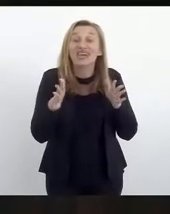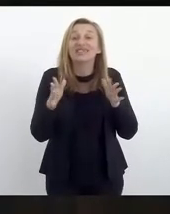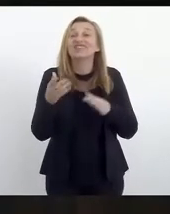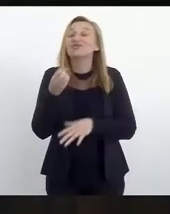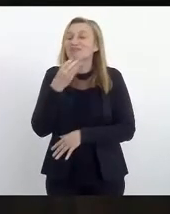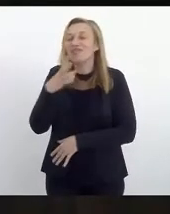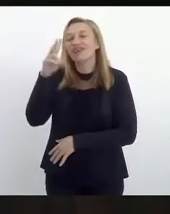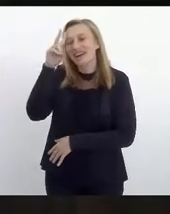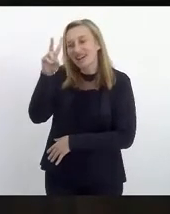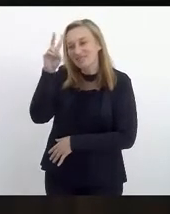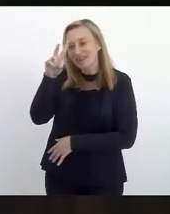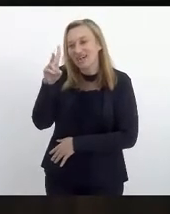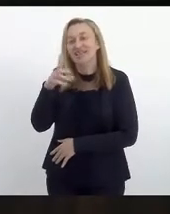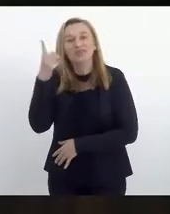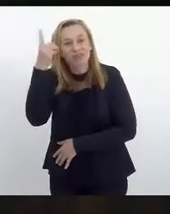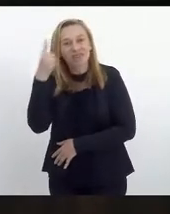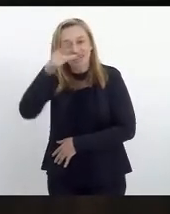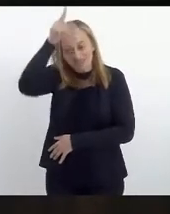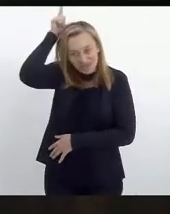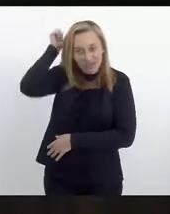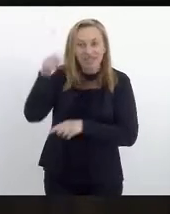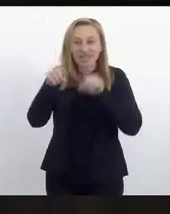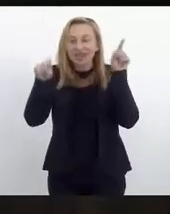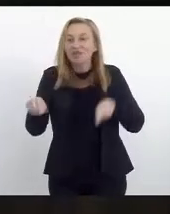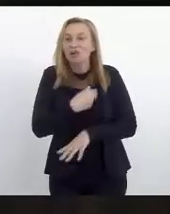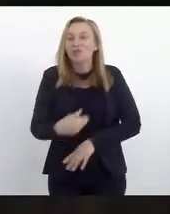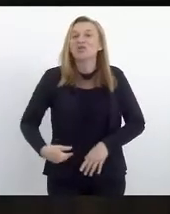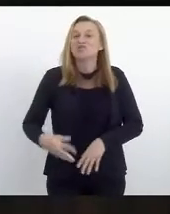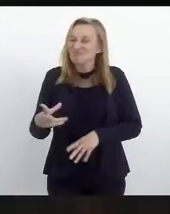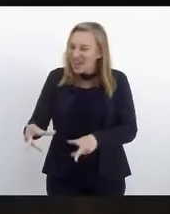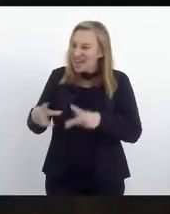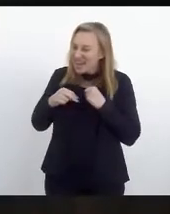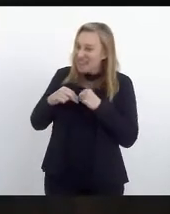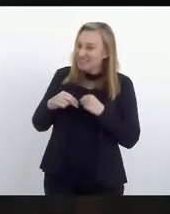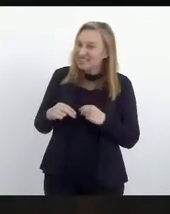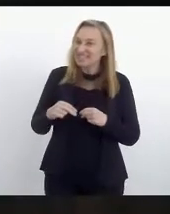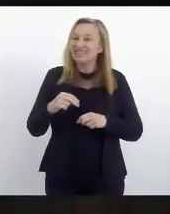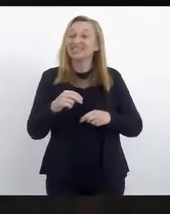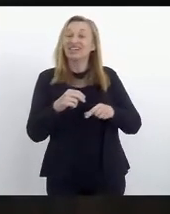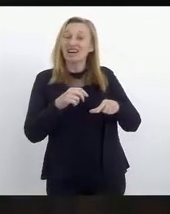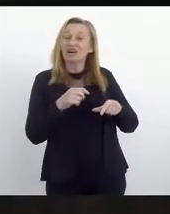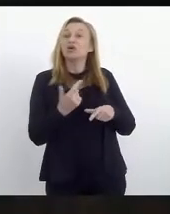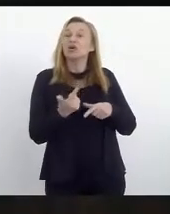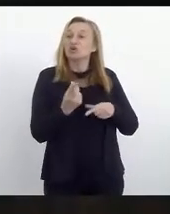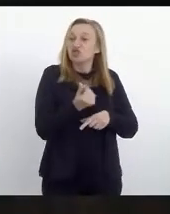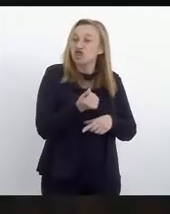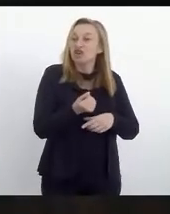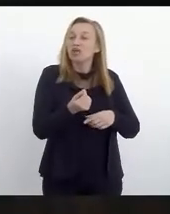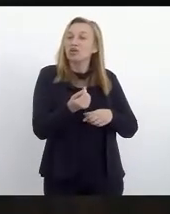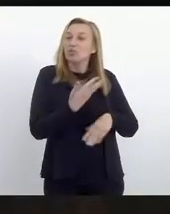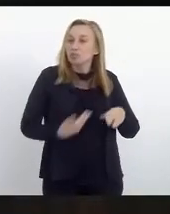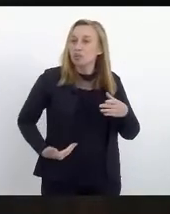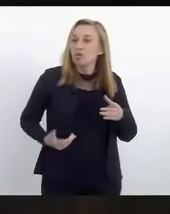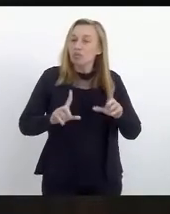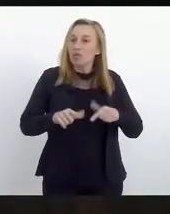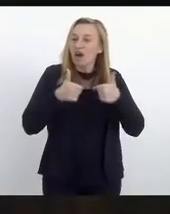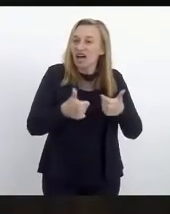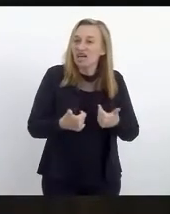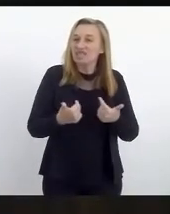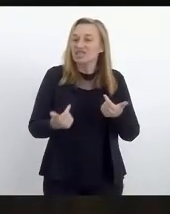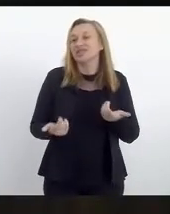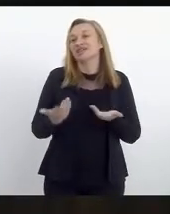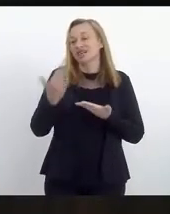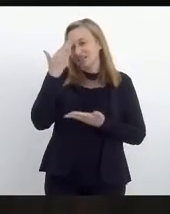lembrança, deputado Luiz Paulo. Os servidores públicos merecem, afinal de contas, a máquina pública funciona graças a